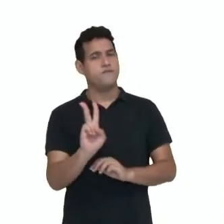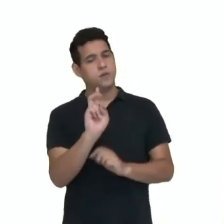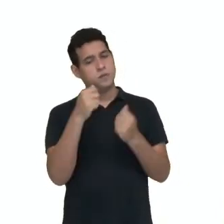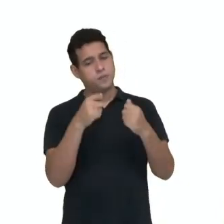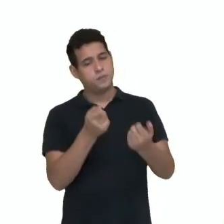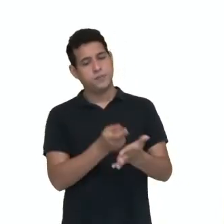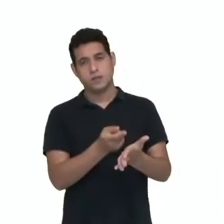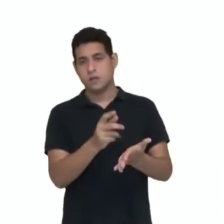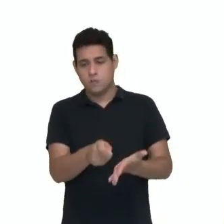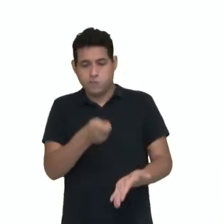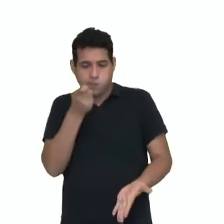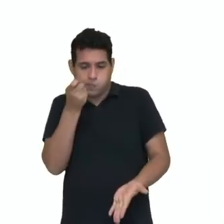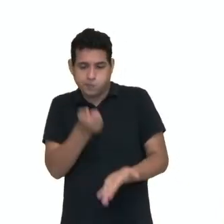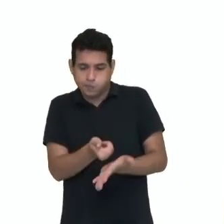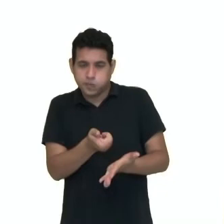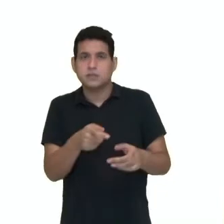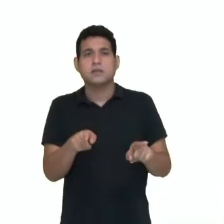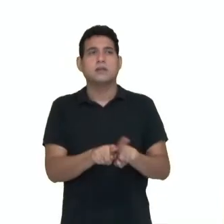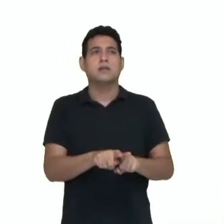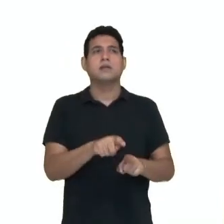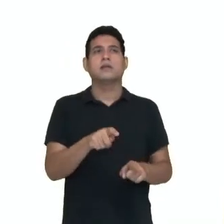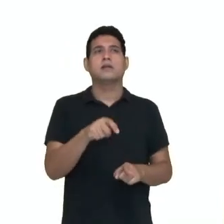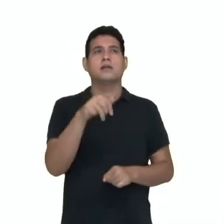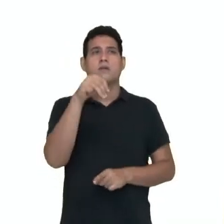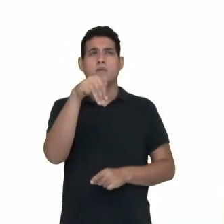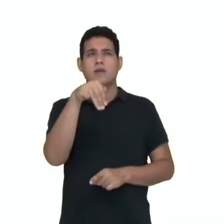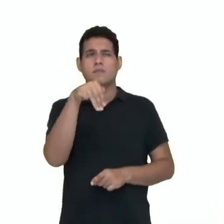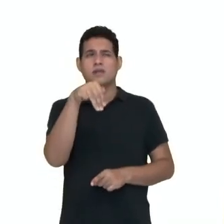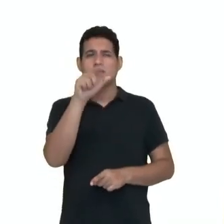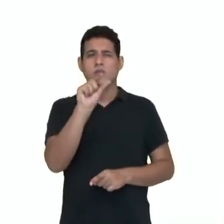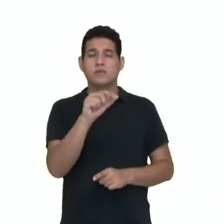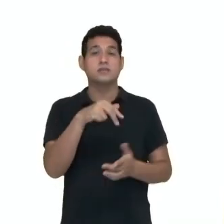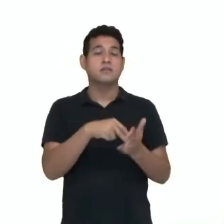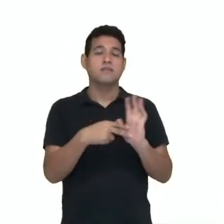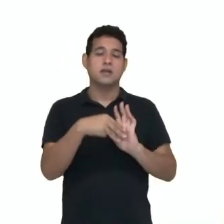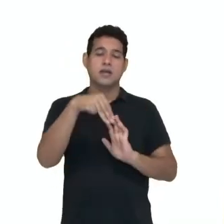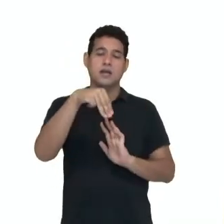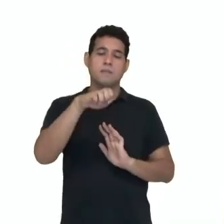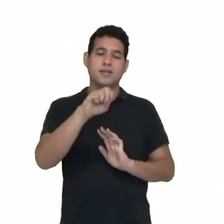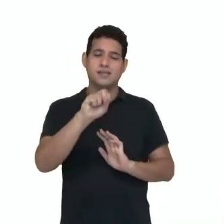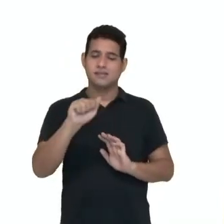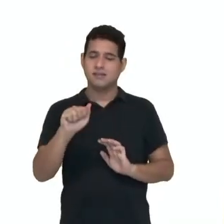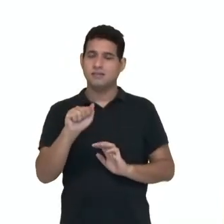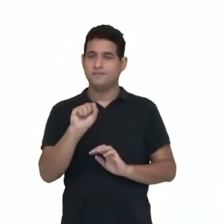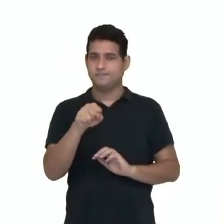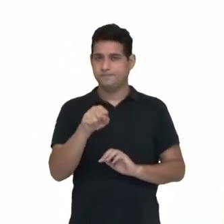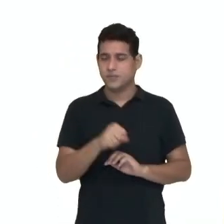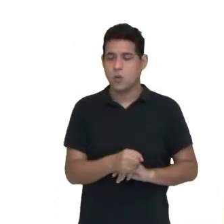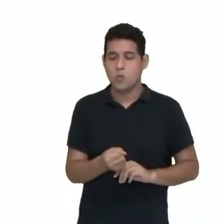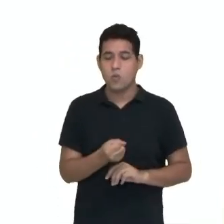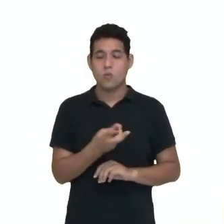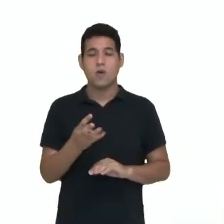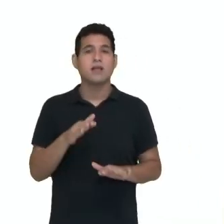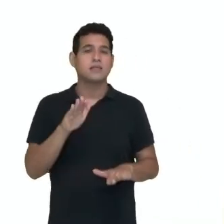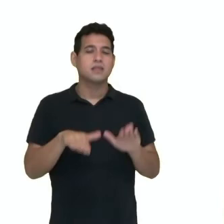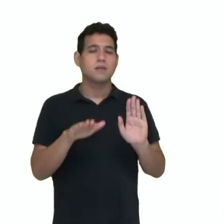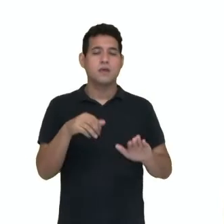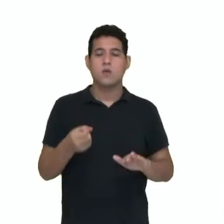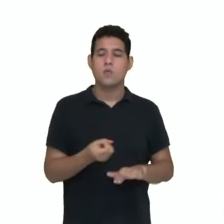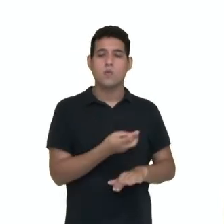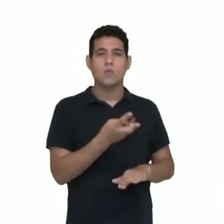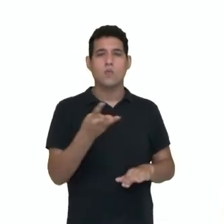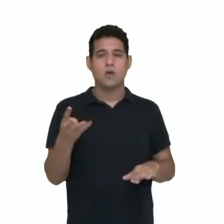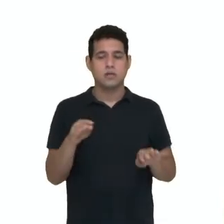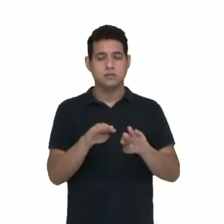gastar, desembolsar, e M, Mzinho minúsculo ali, mesa, quantidade de mesas, que depende da quantidade de mesas,